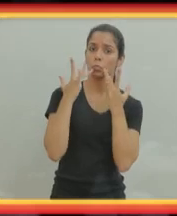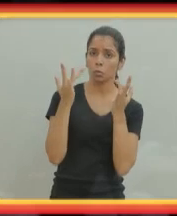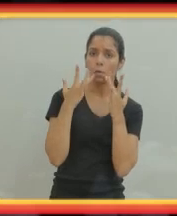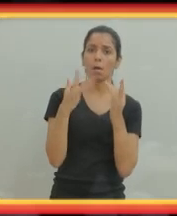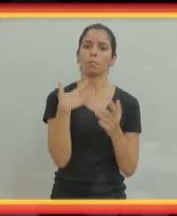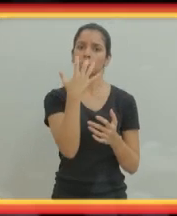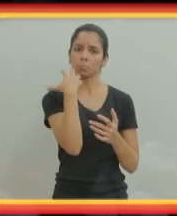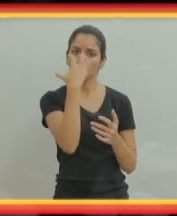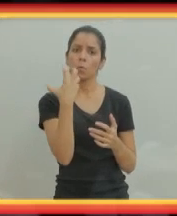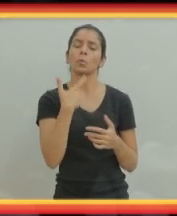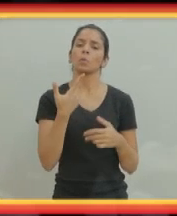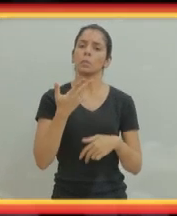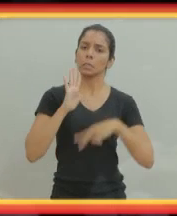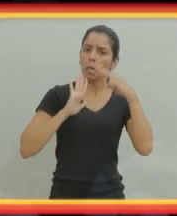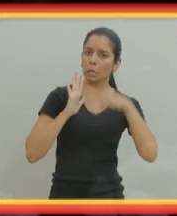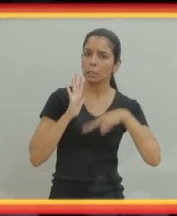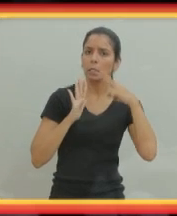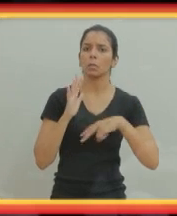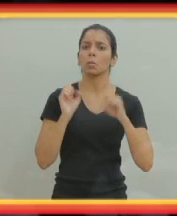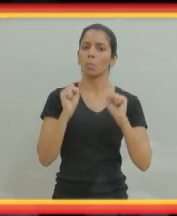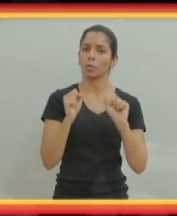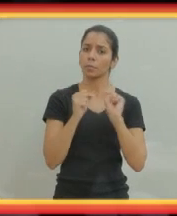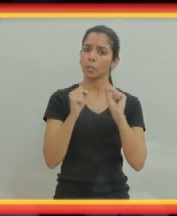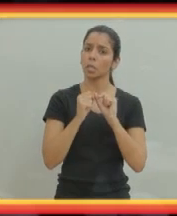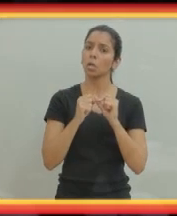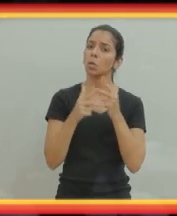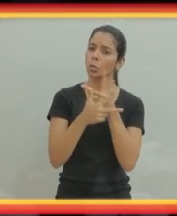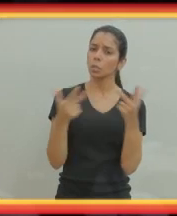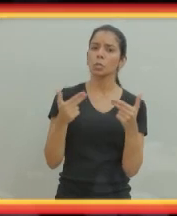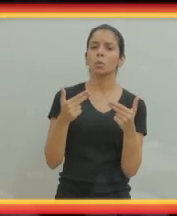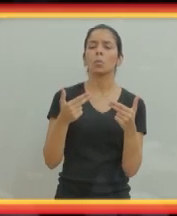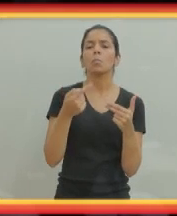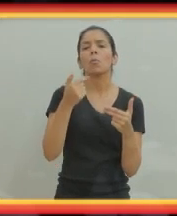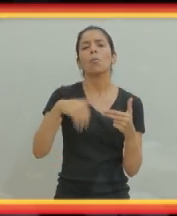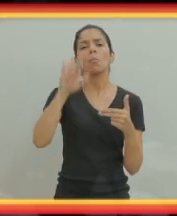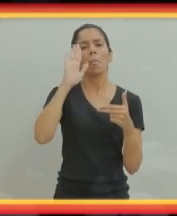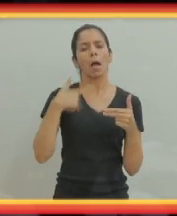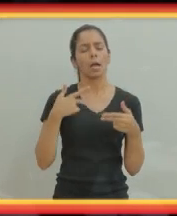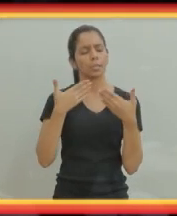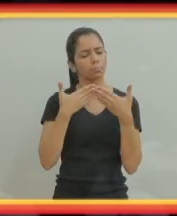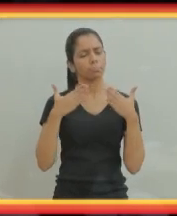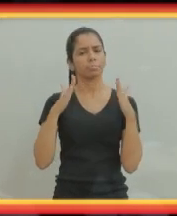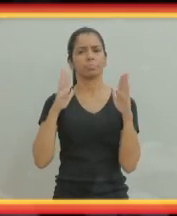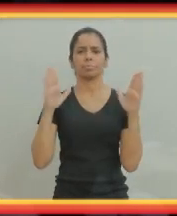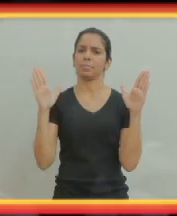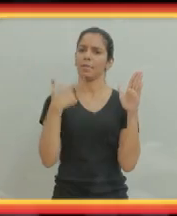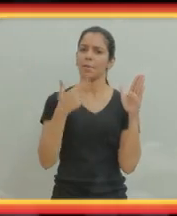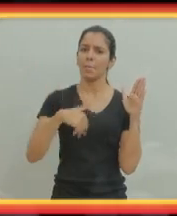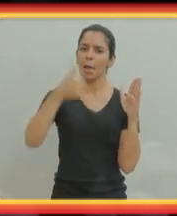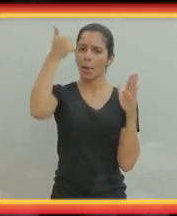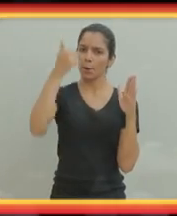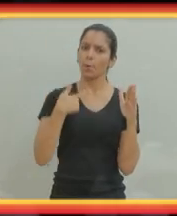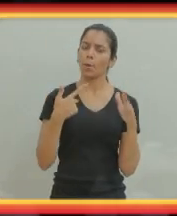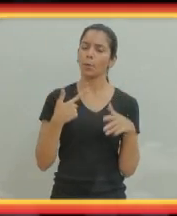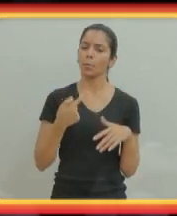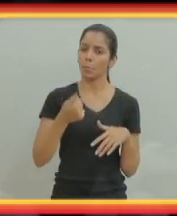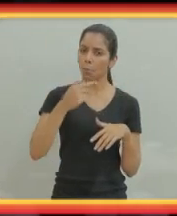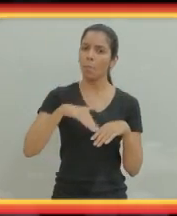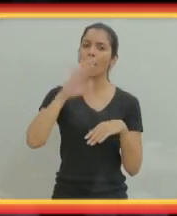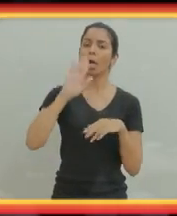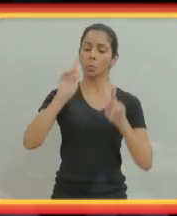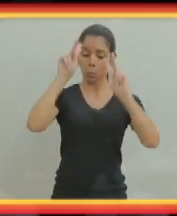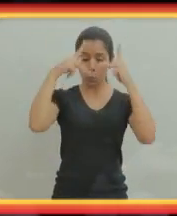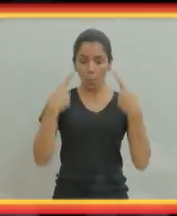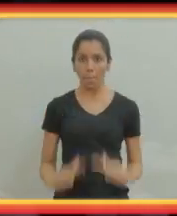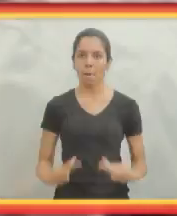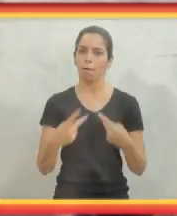teatro, a música, a literatura e tal, isso aqui, possa fazer com que as coisas sejam um pouco mais ventiladas, um pouco melhores e um